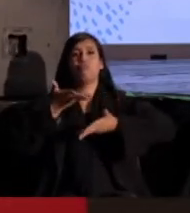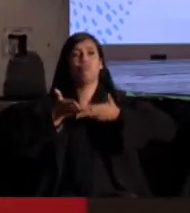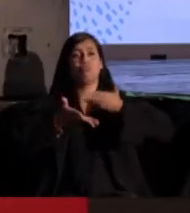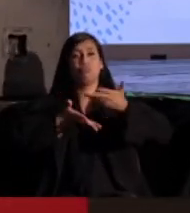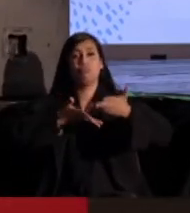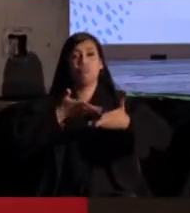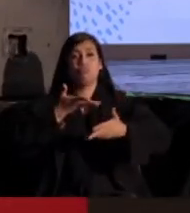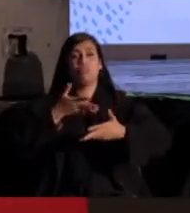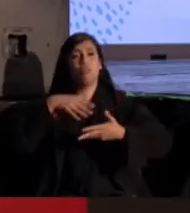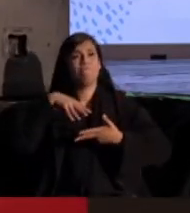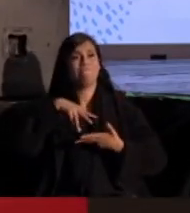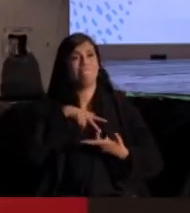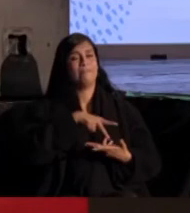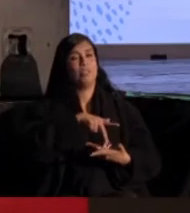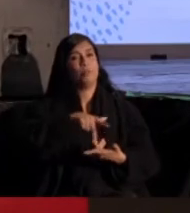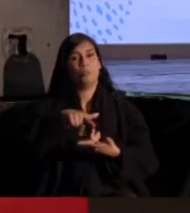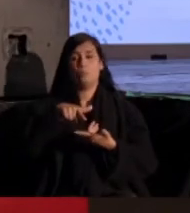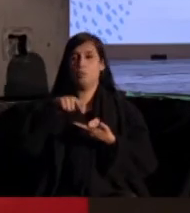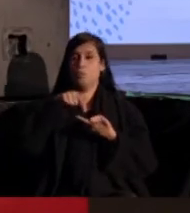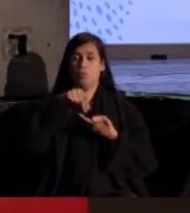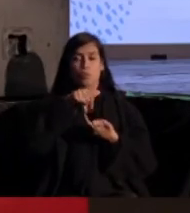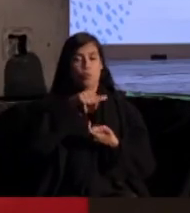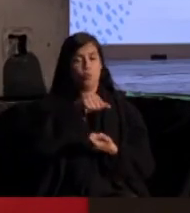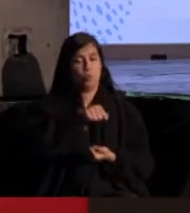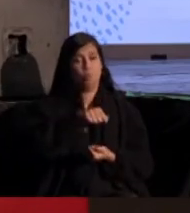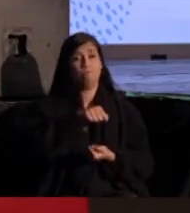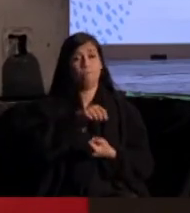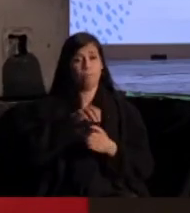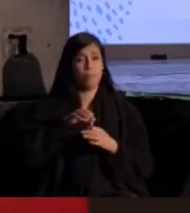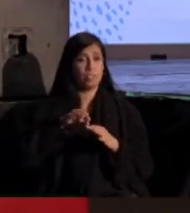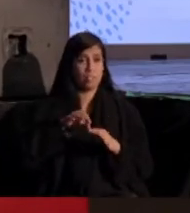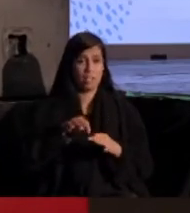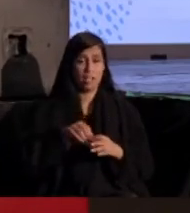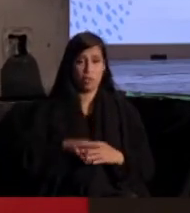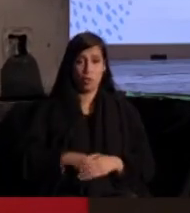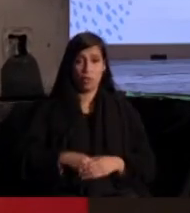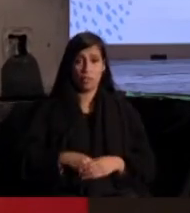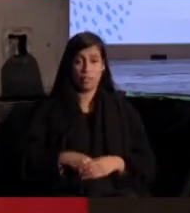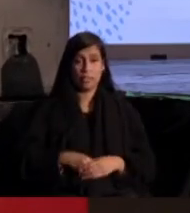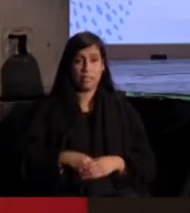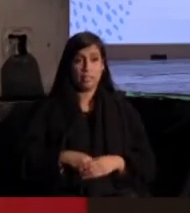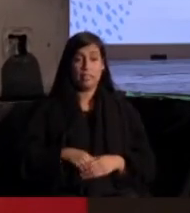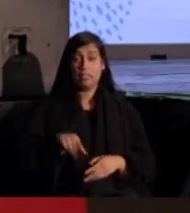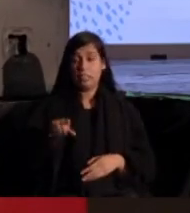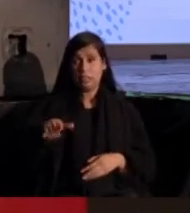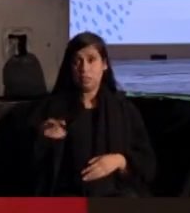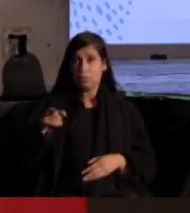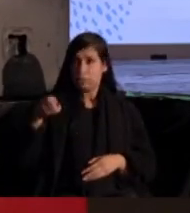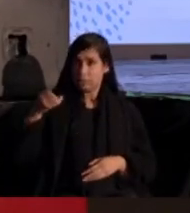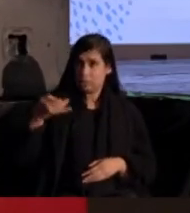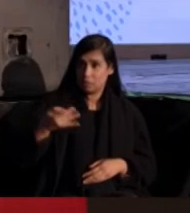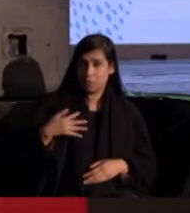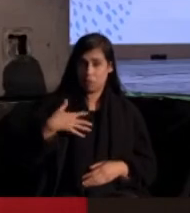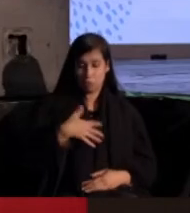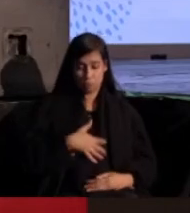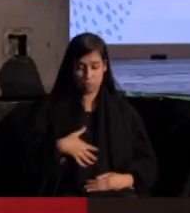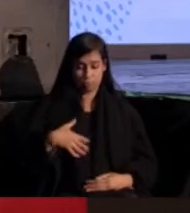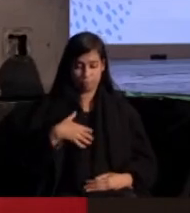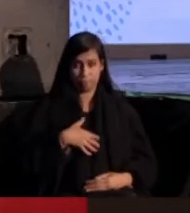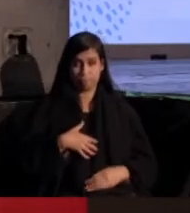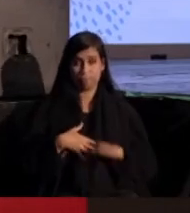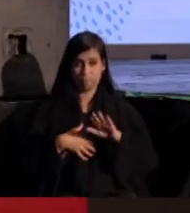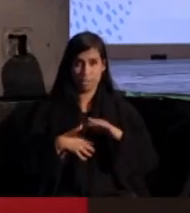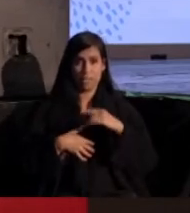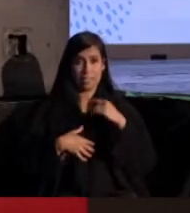não é um órgão, uma cavidade, é a parte superior do aparelho digestório. Em algum lugar na literatura se dirá que a boca é a parte superior